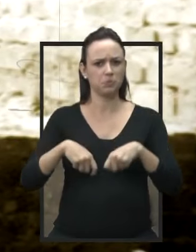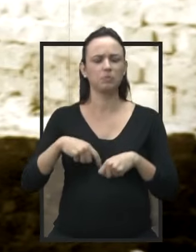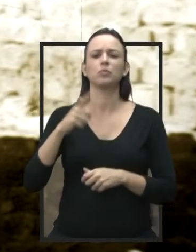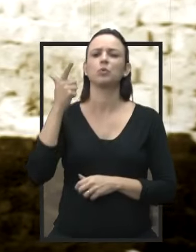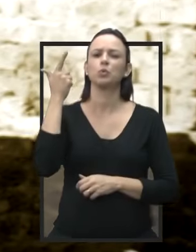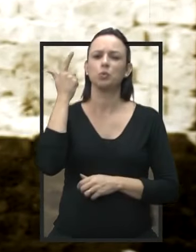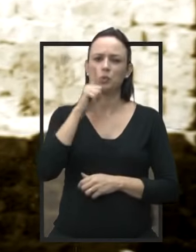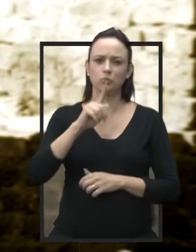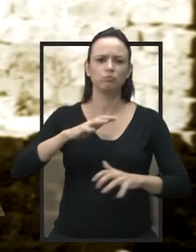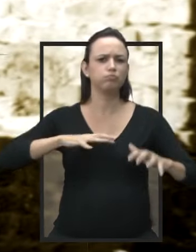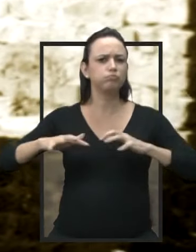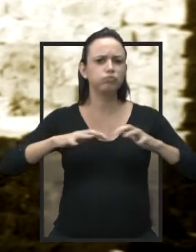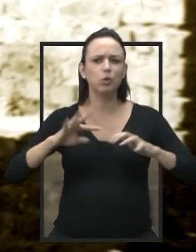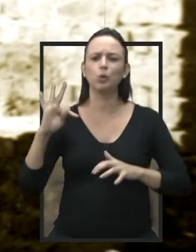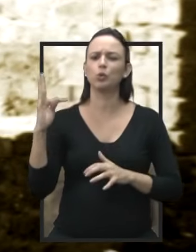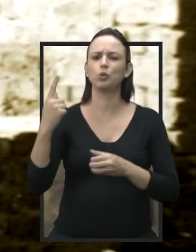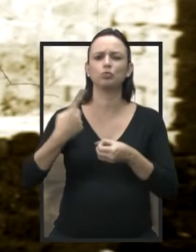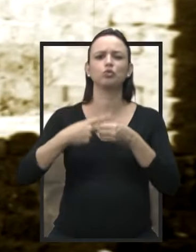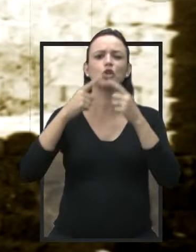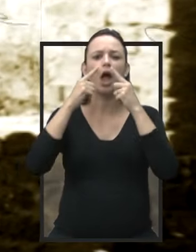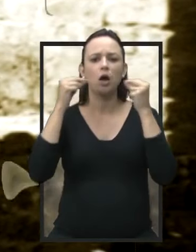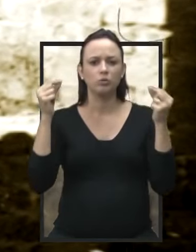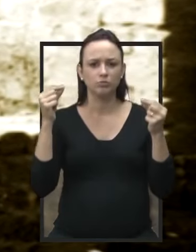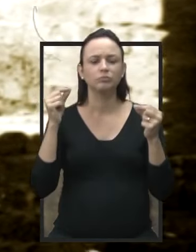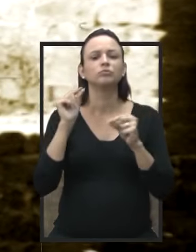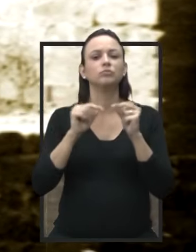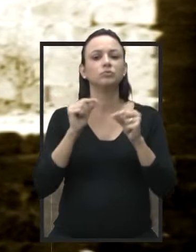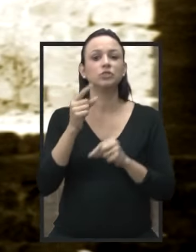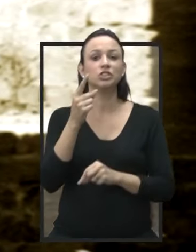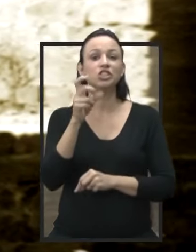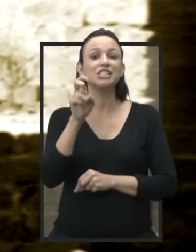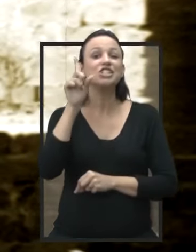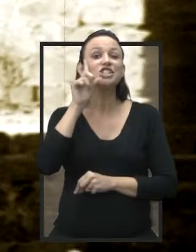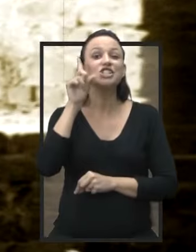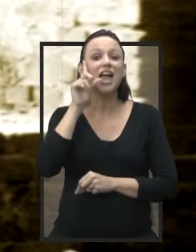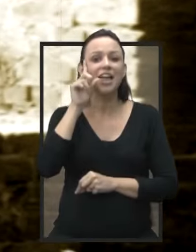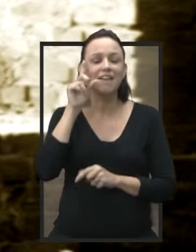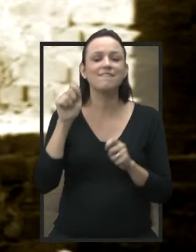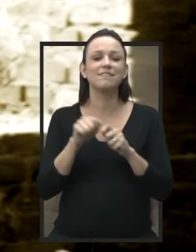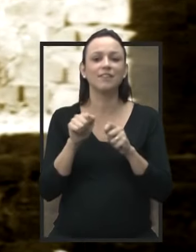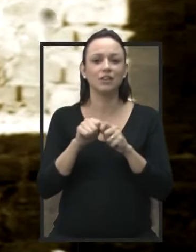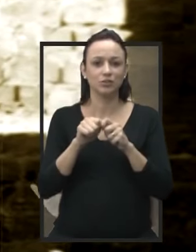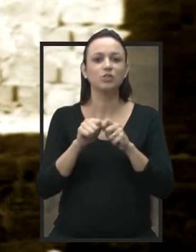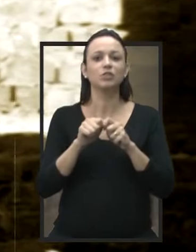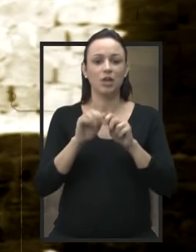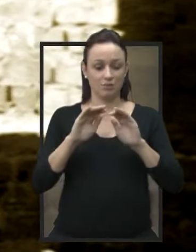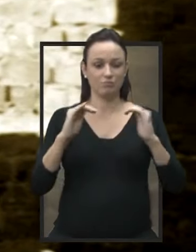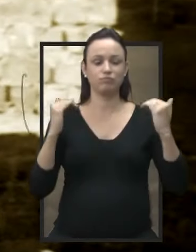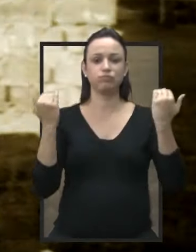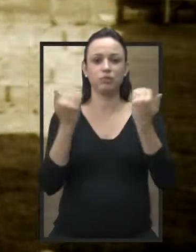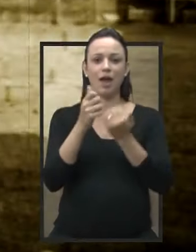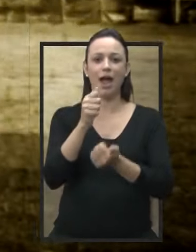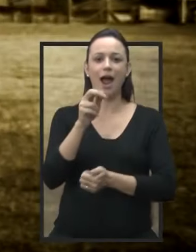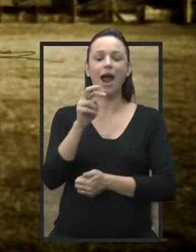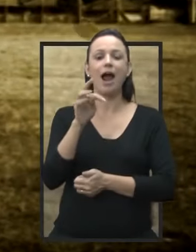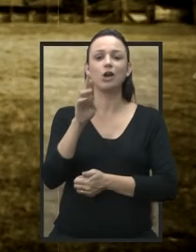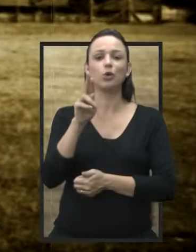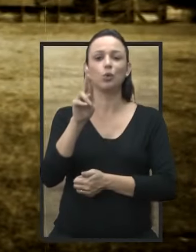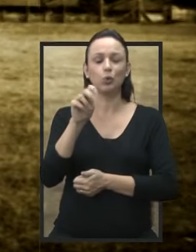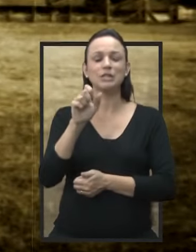tinha, conseguiu mobilizar toda a cidade de Jaú para, em apenas 15 dias, realizar no estádio Arthur